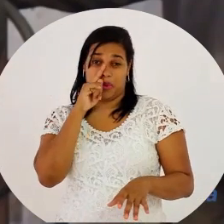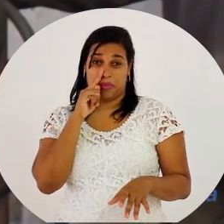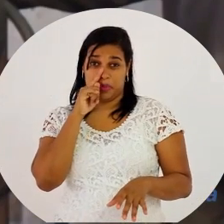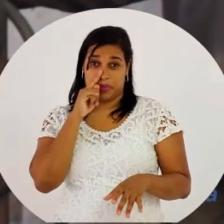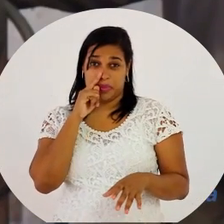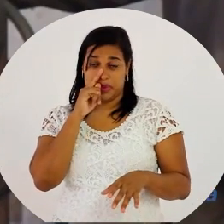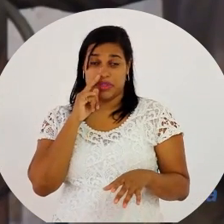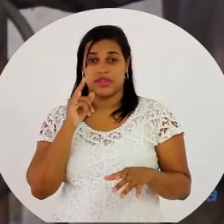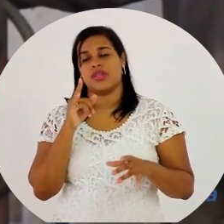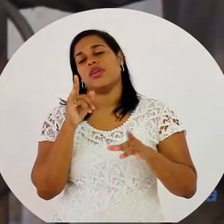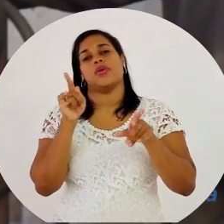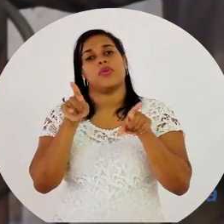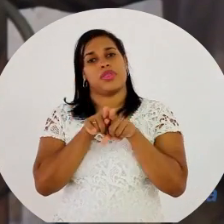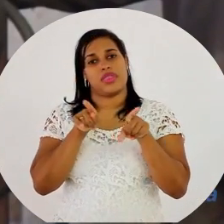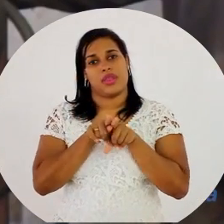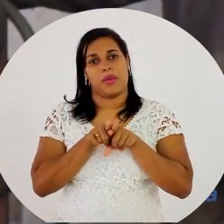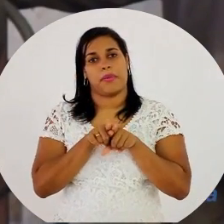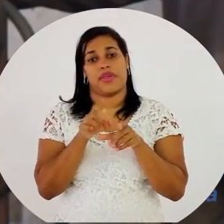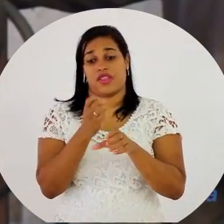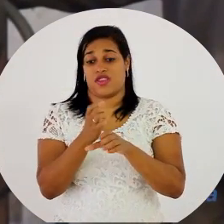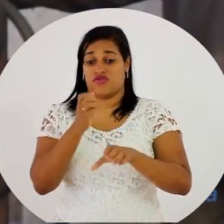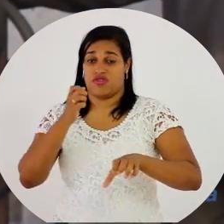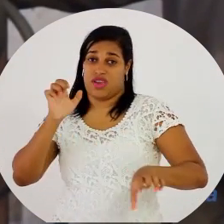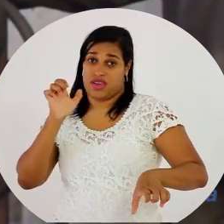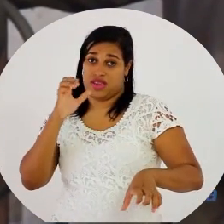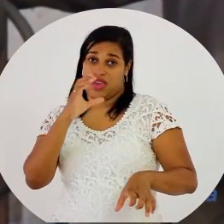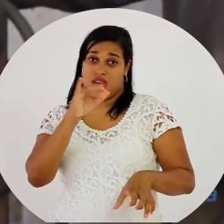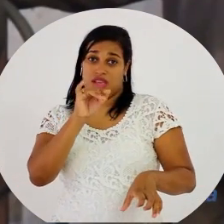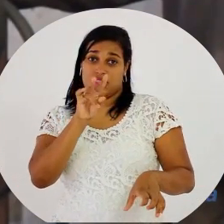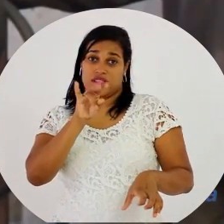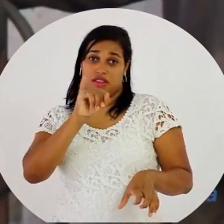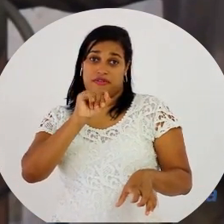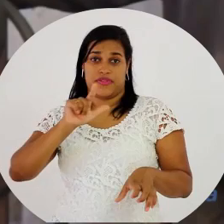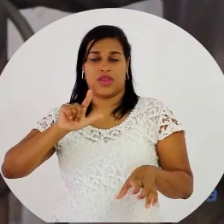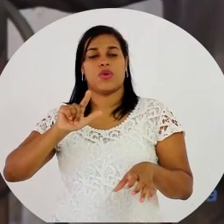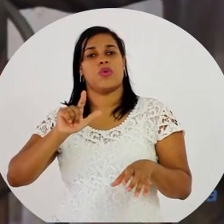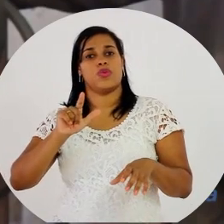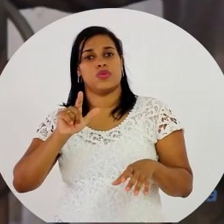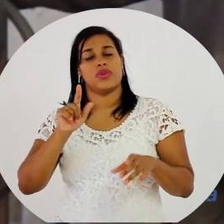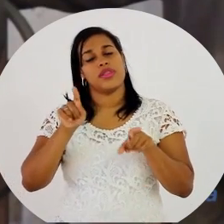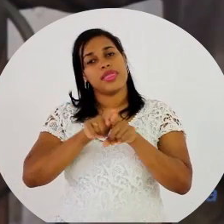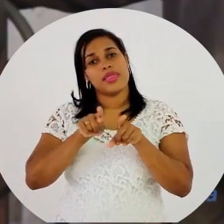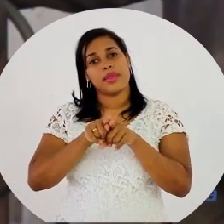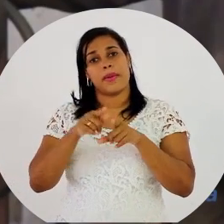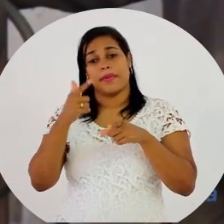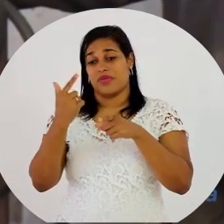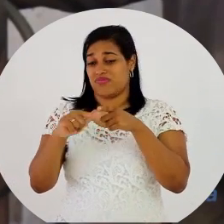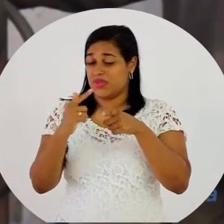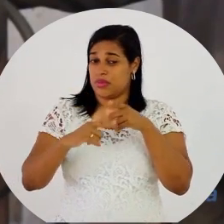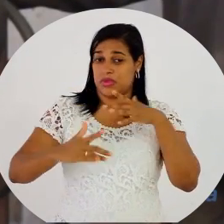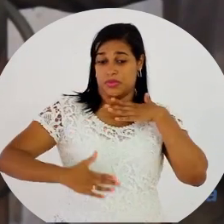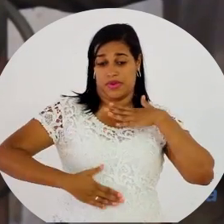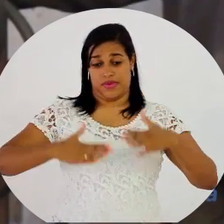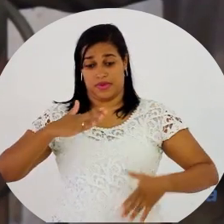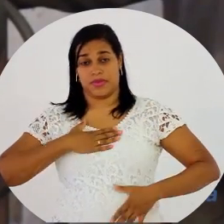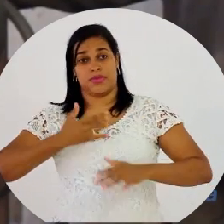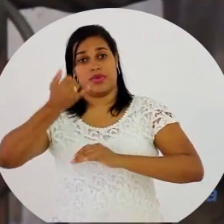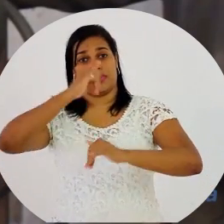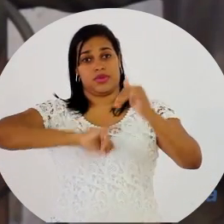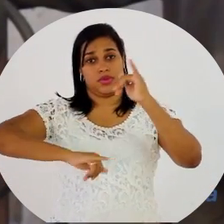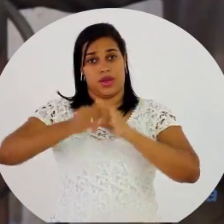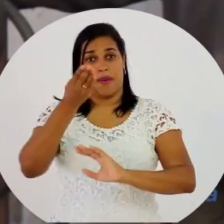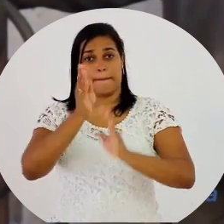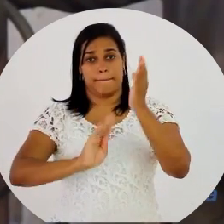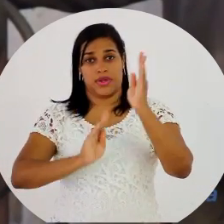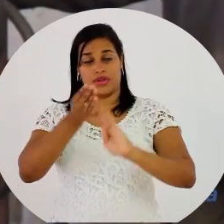em construção civil, é outro grupo de acidentes. Os riscos físicos, químicos e biológicos vocês vão encontrar dentro